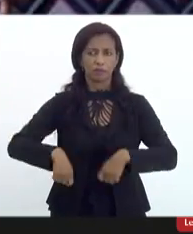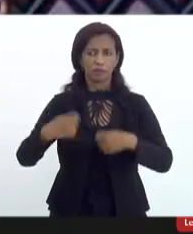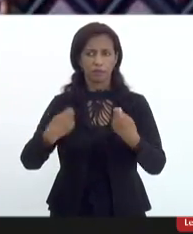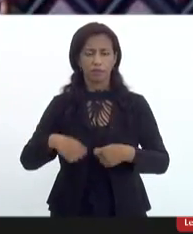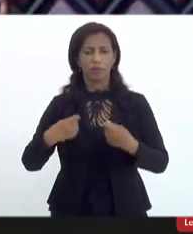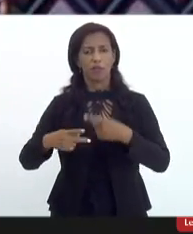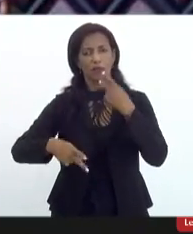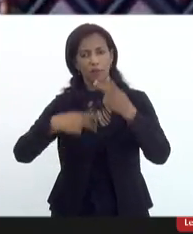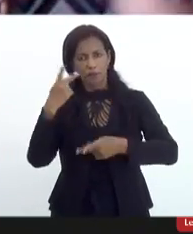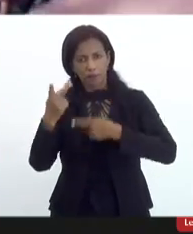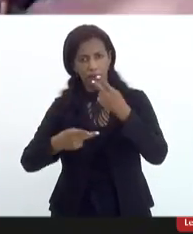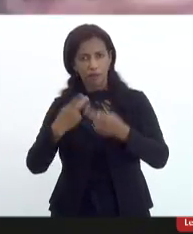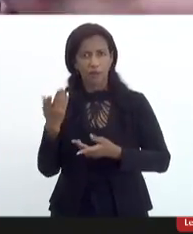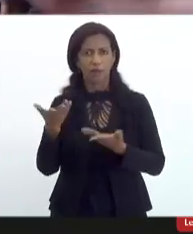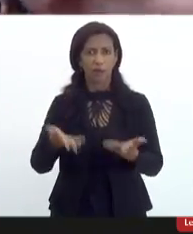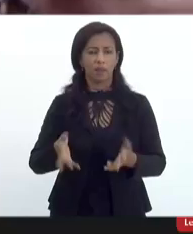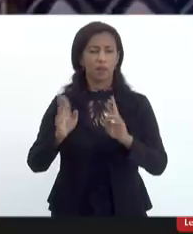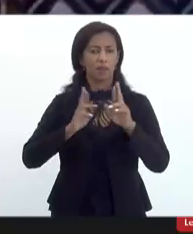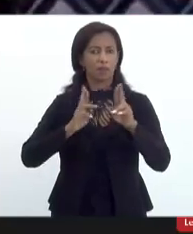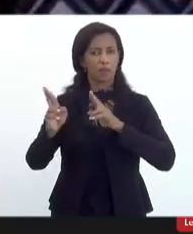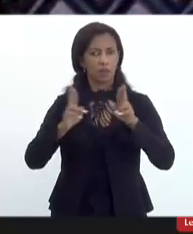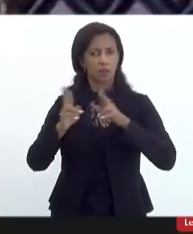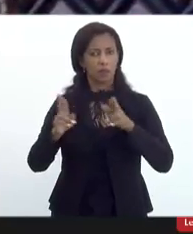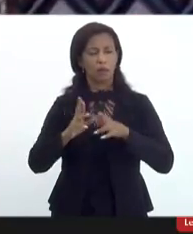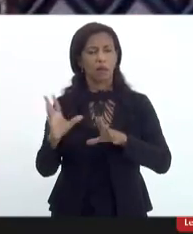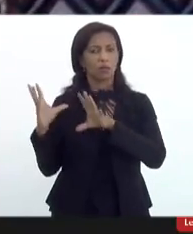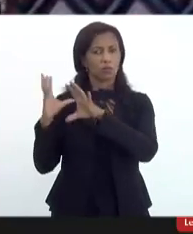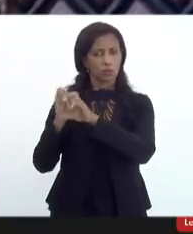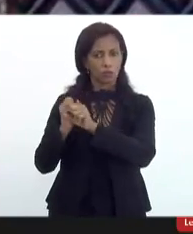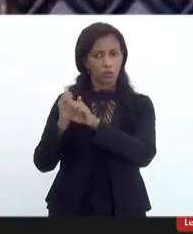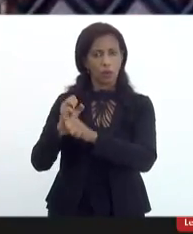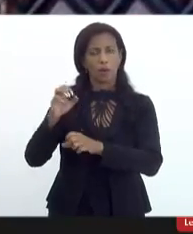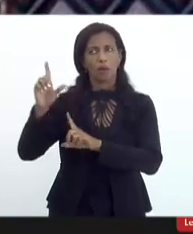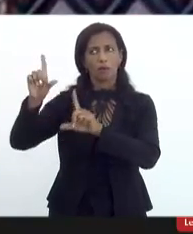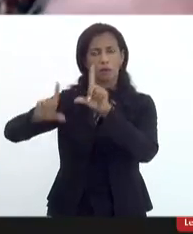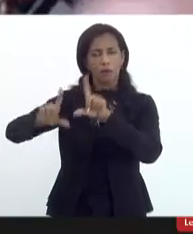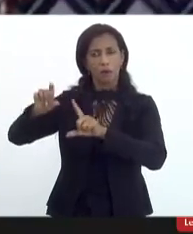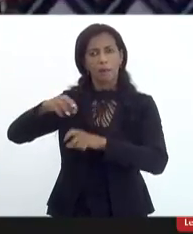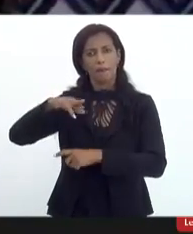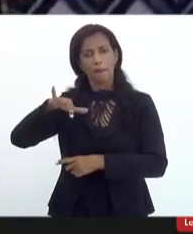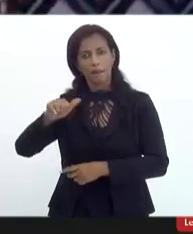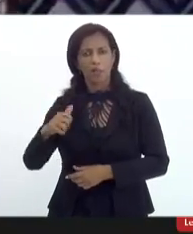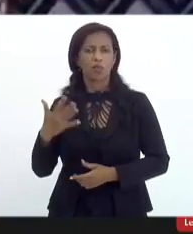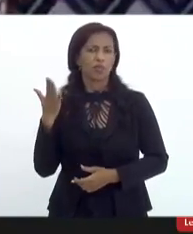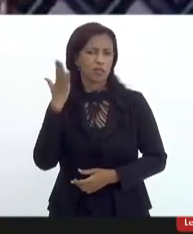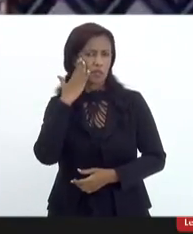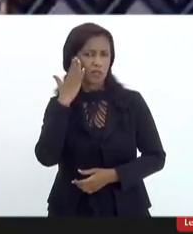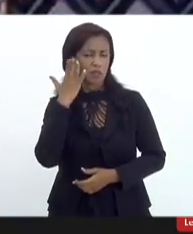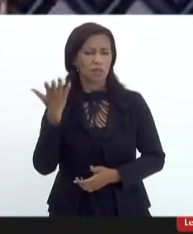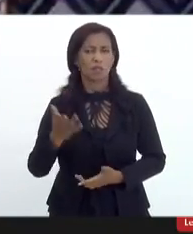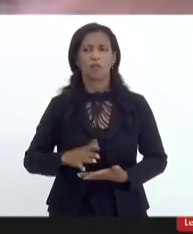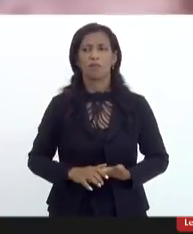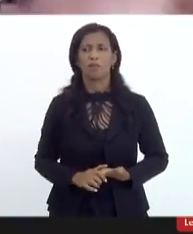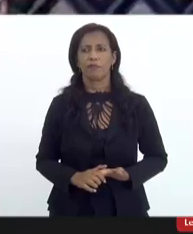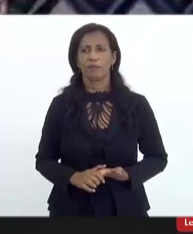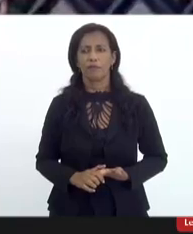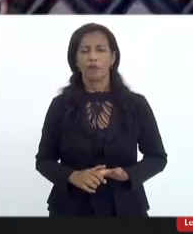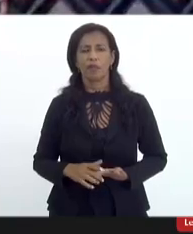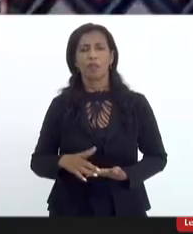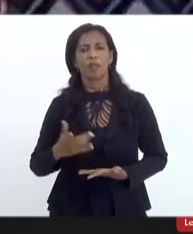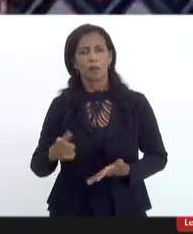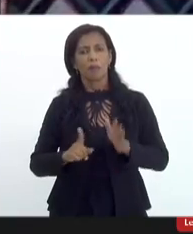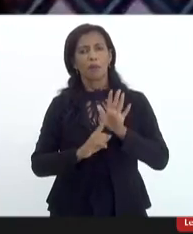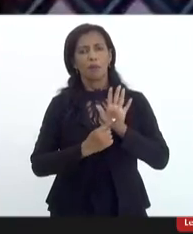já verbalizei aqui, em relação aos conglomerados de mídia. Sei que é extremamente delicado, né?